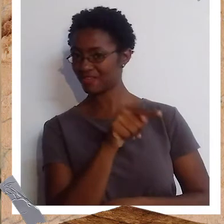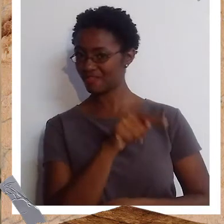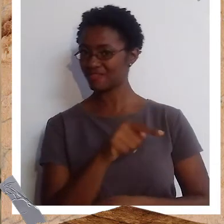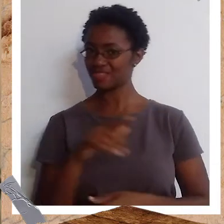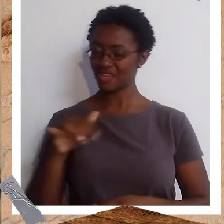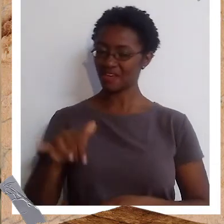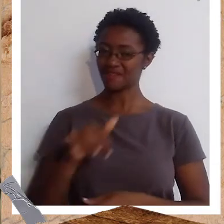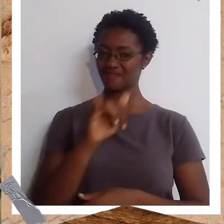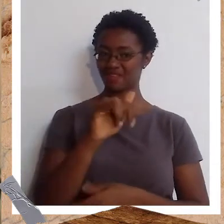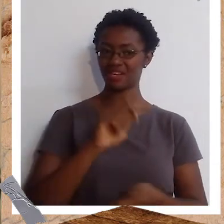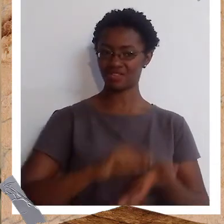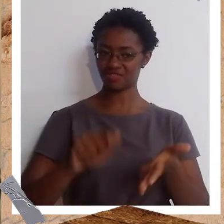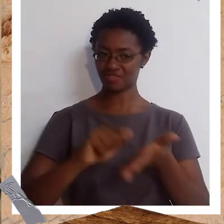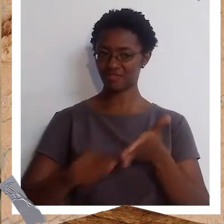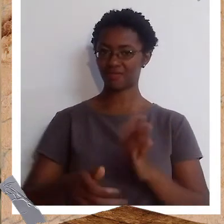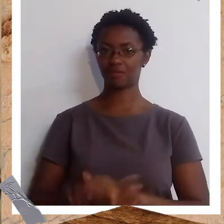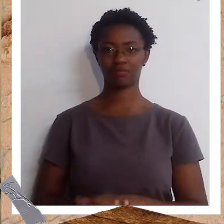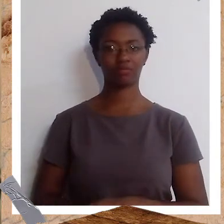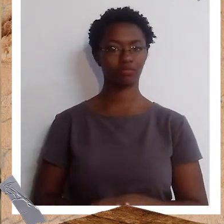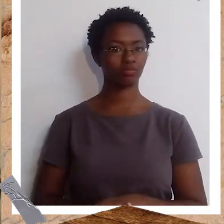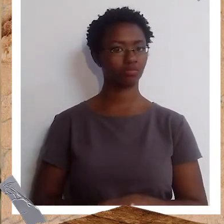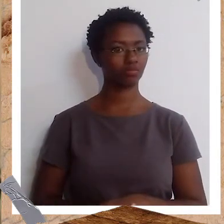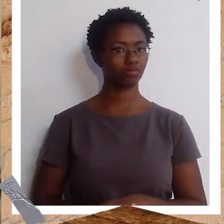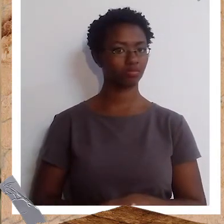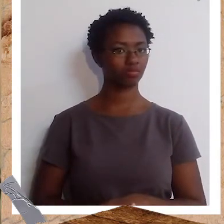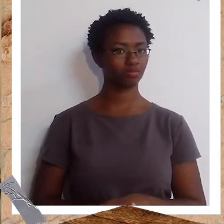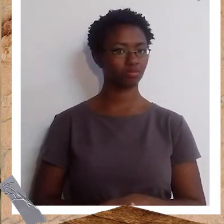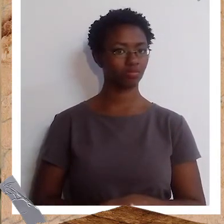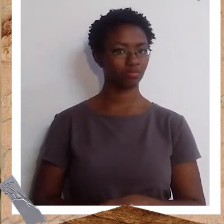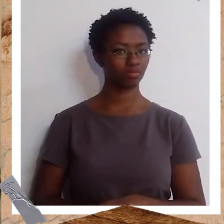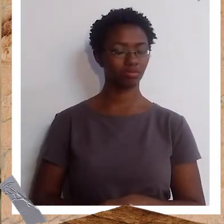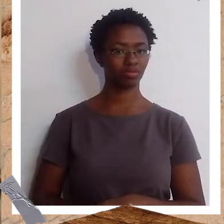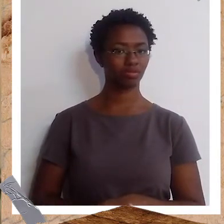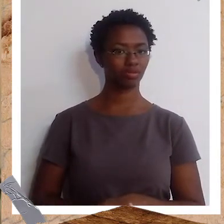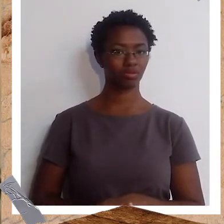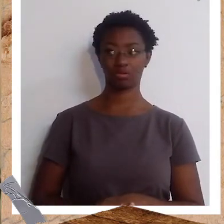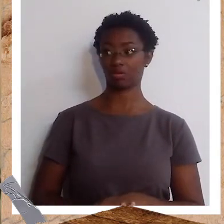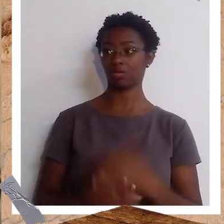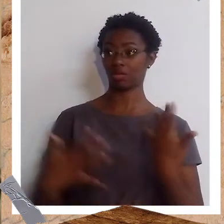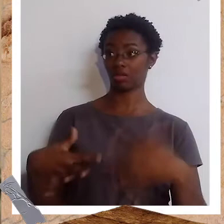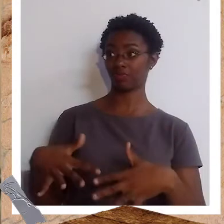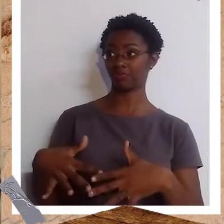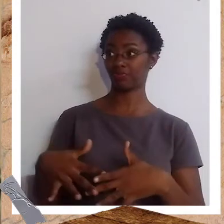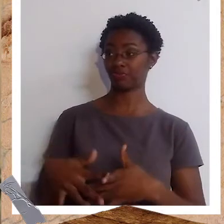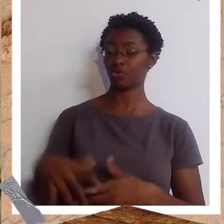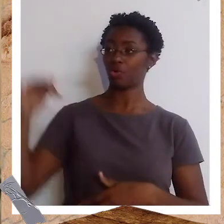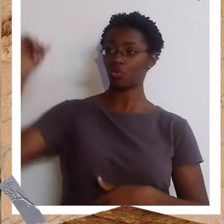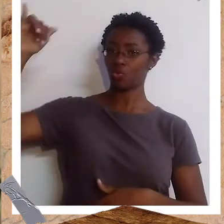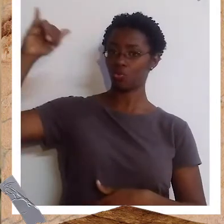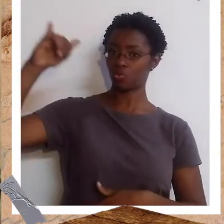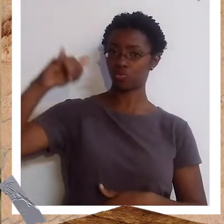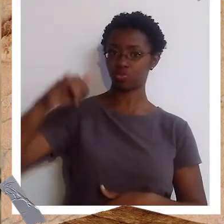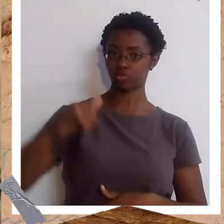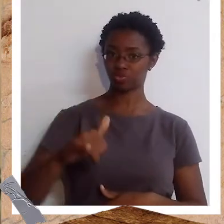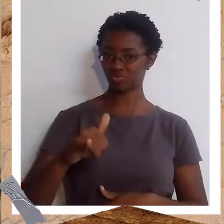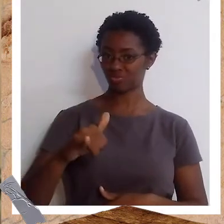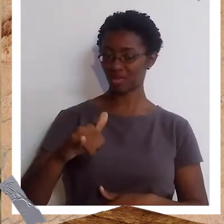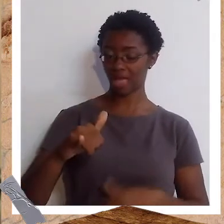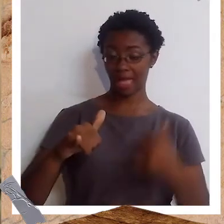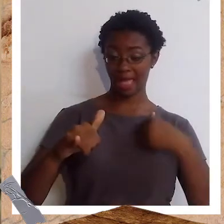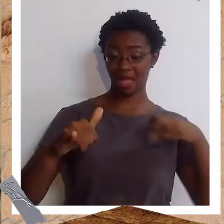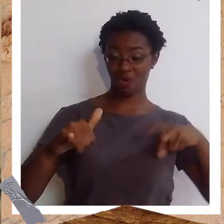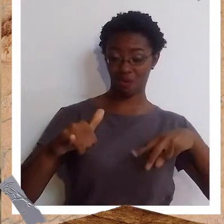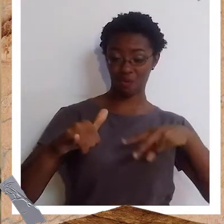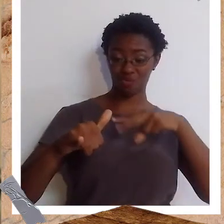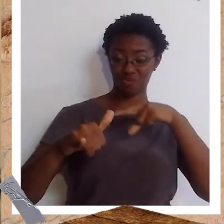avião, em que ela escreveu. Cito-a. O avião chegou. Eu embarquei com dificuldade porque alguns